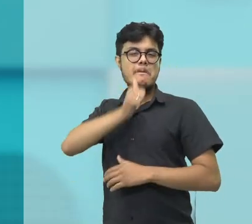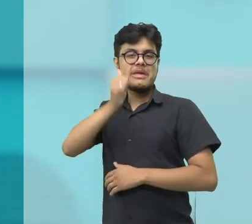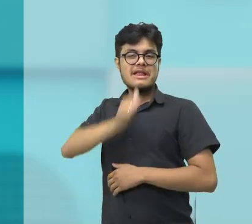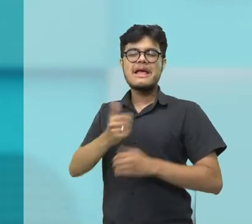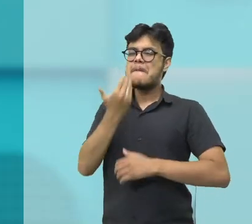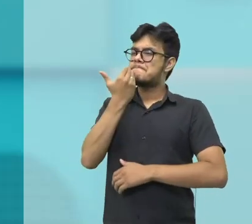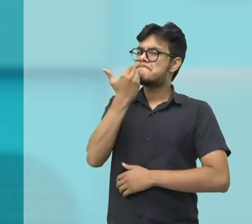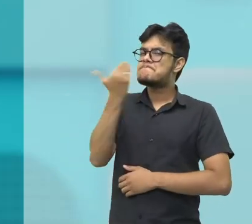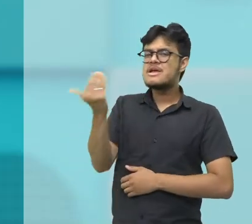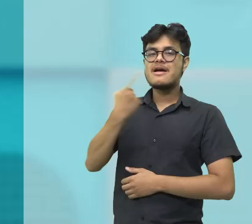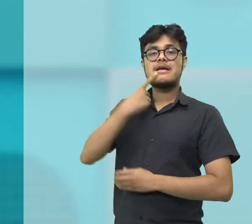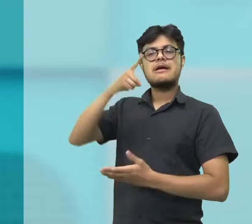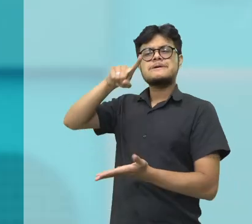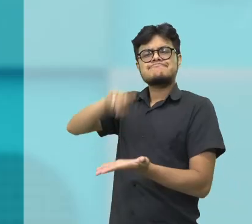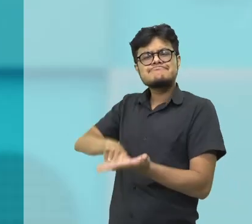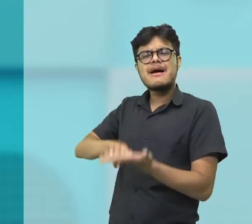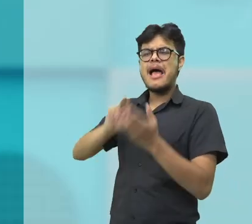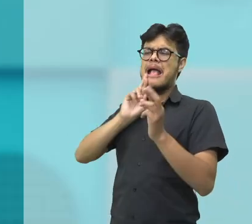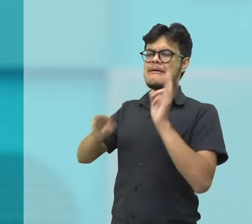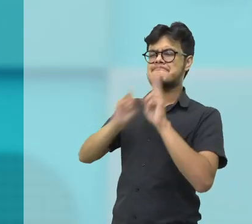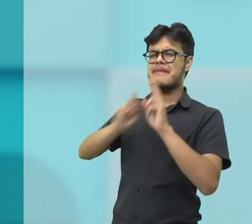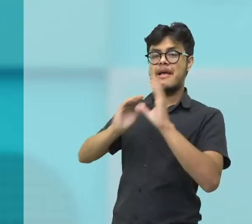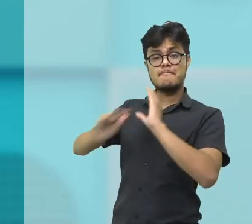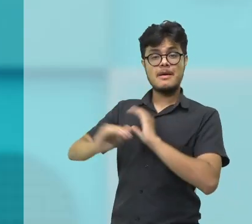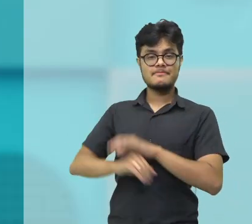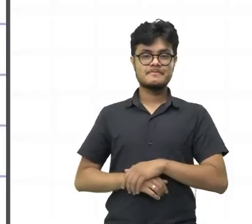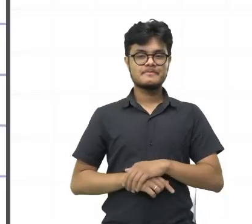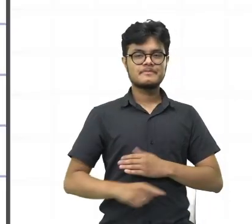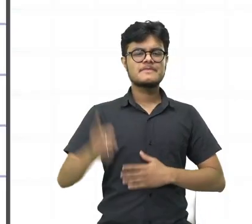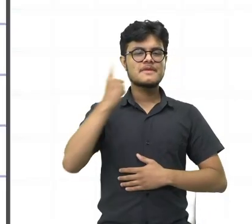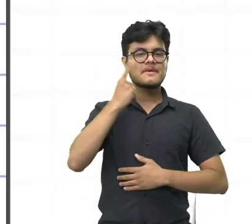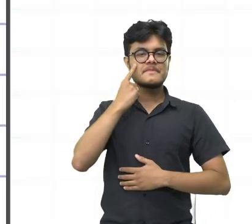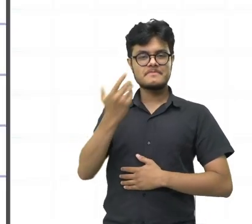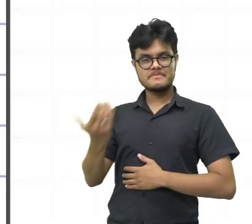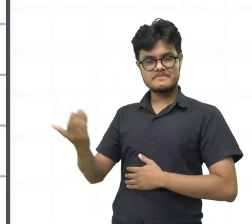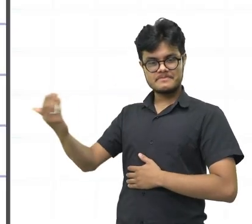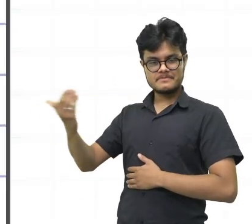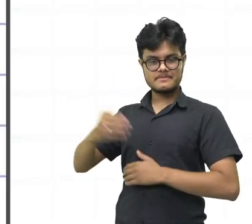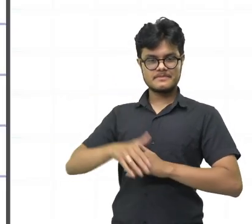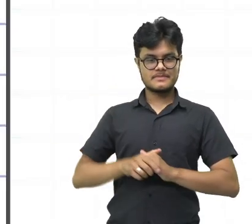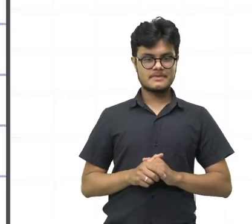Uma carta de reclamação. Vamos verificar essa carta?